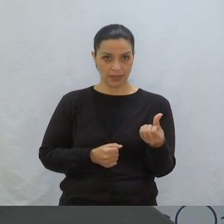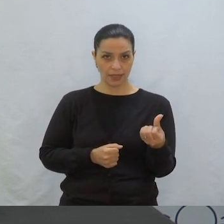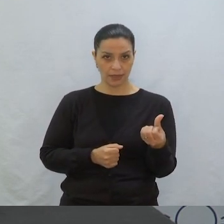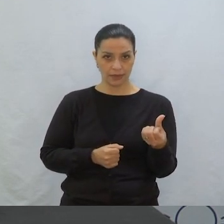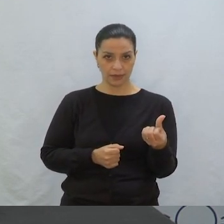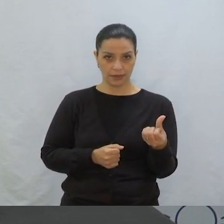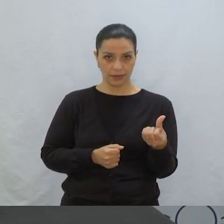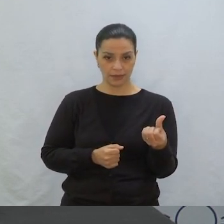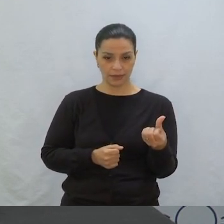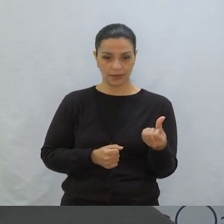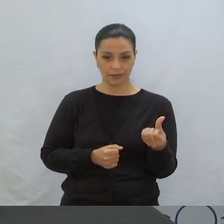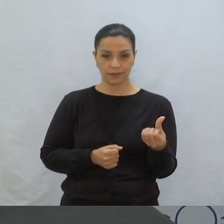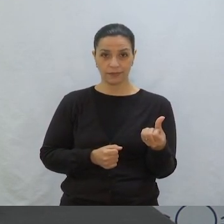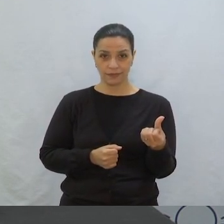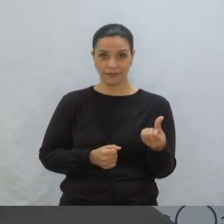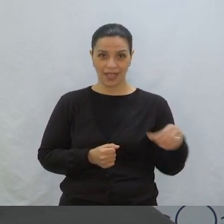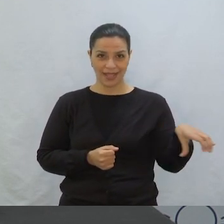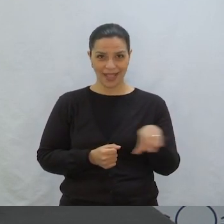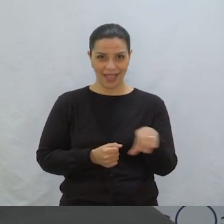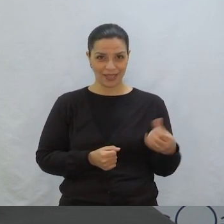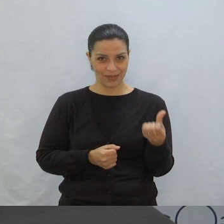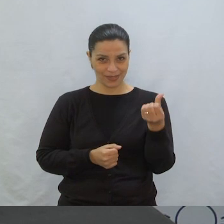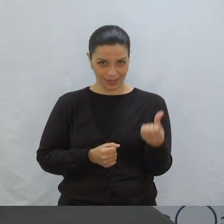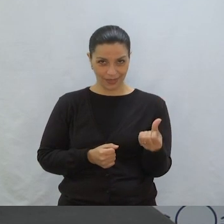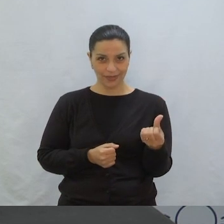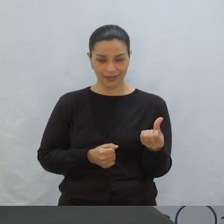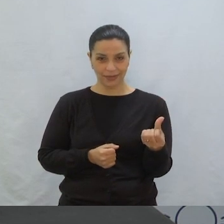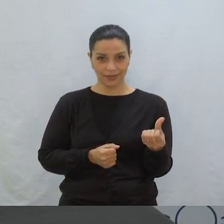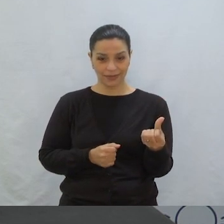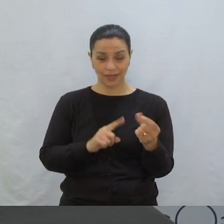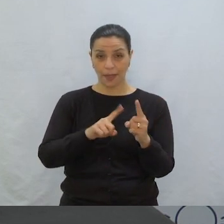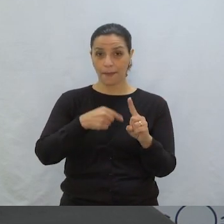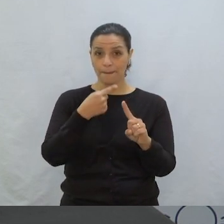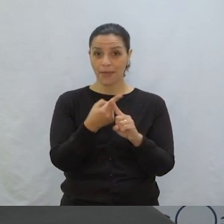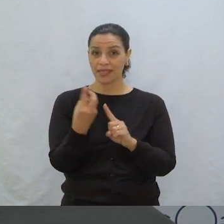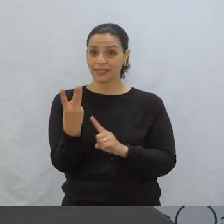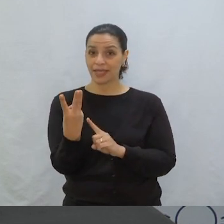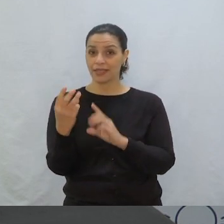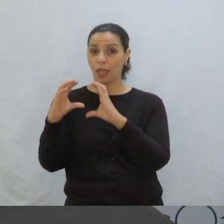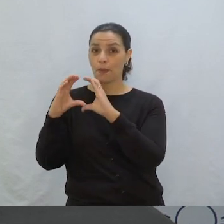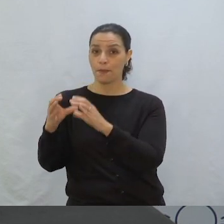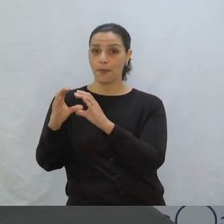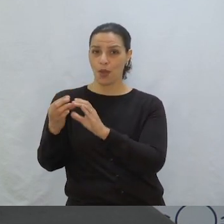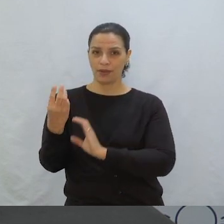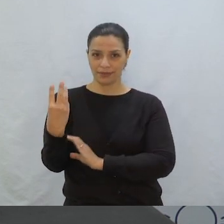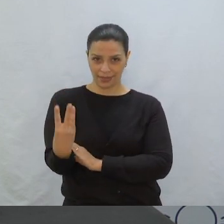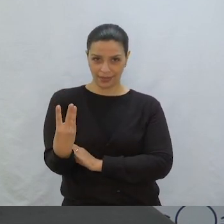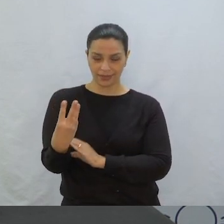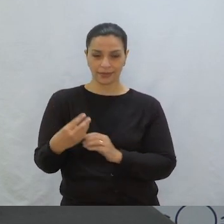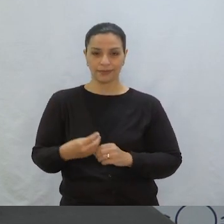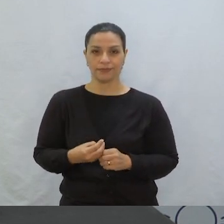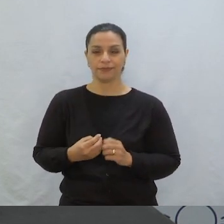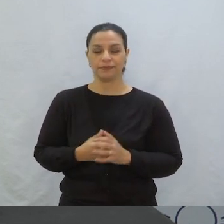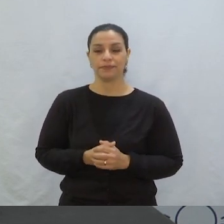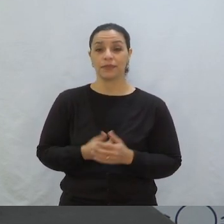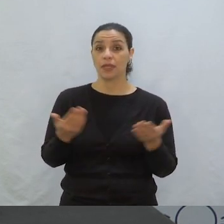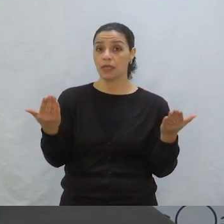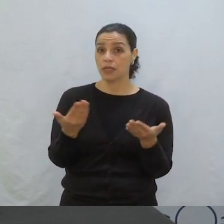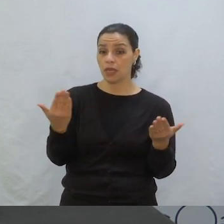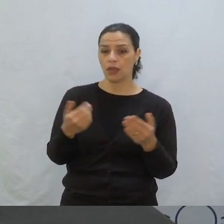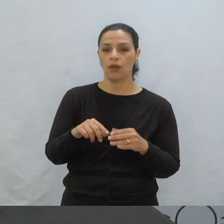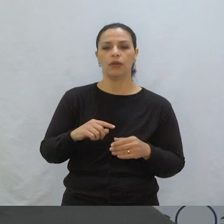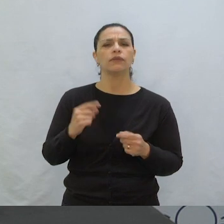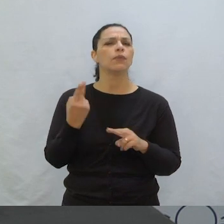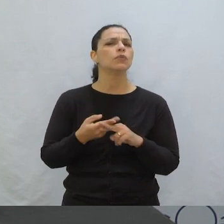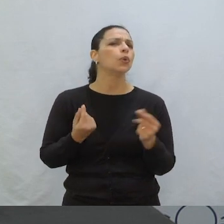Então, separamos 6 carrinhos, a quantidade do número 6 e do número 3, referente às 3 bolas do Max.